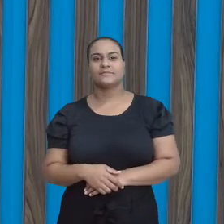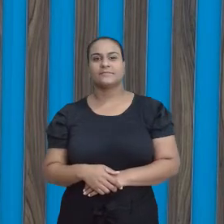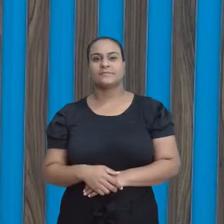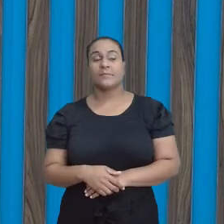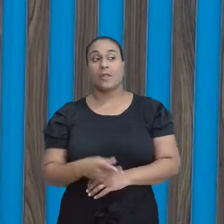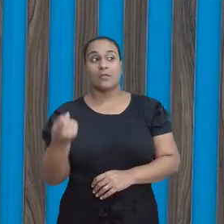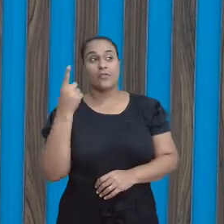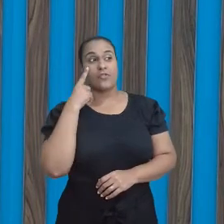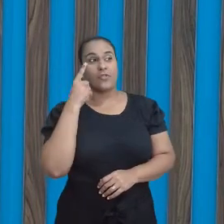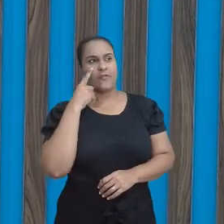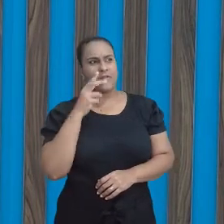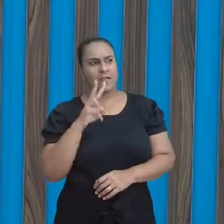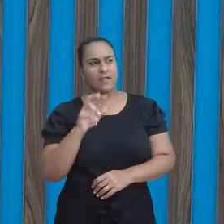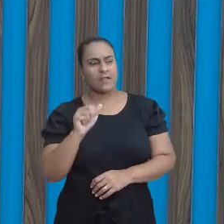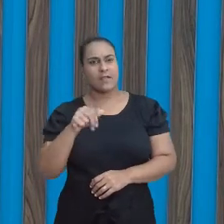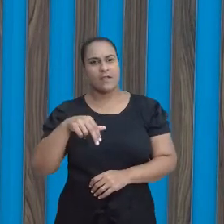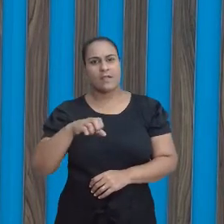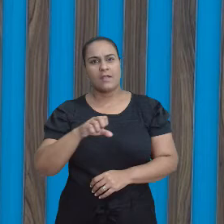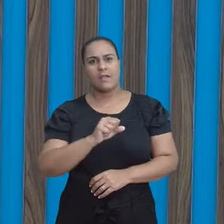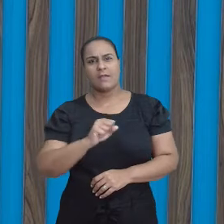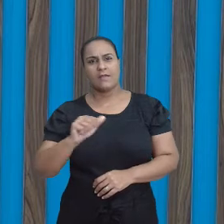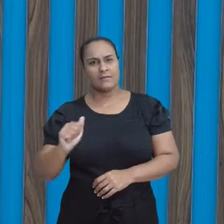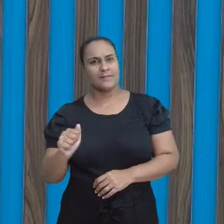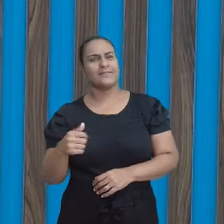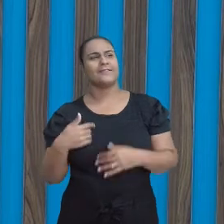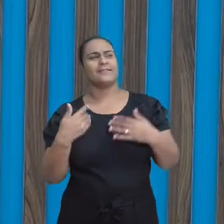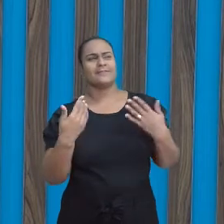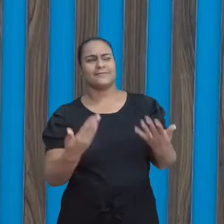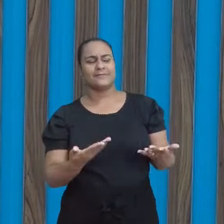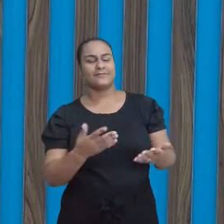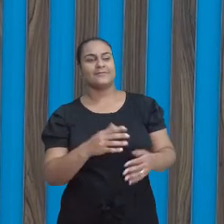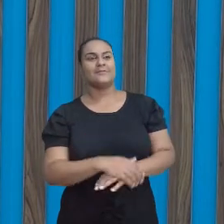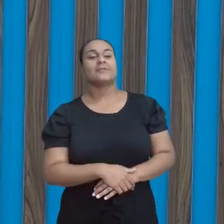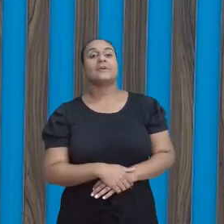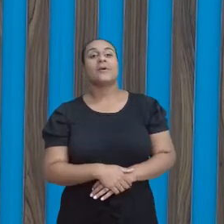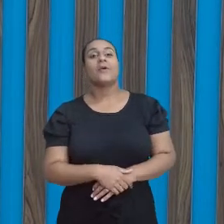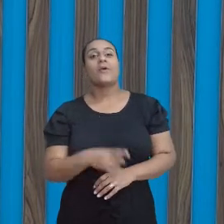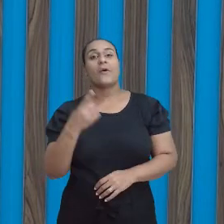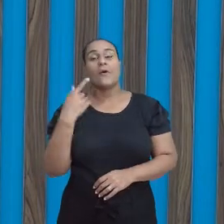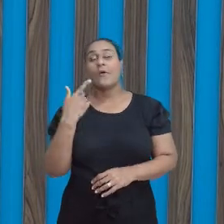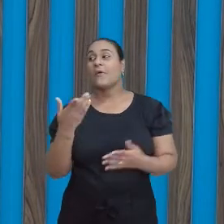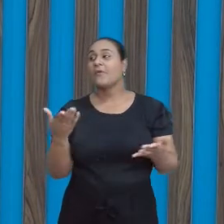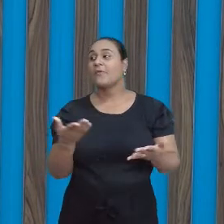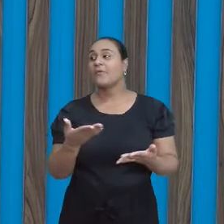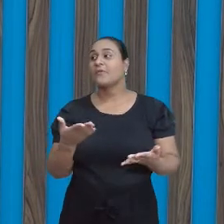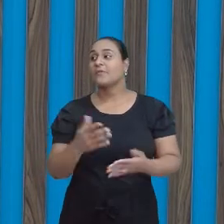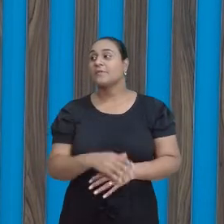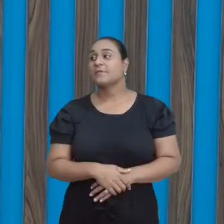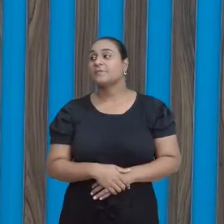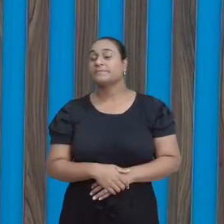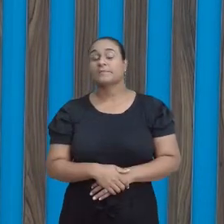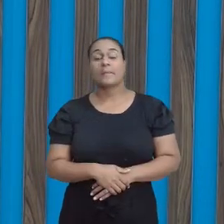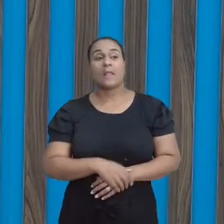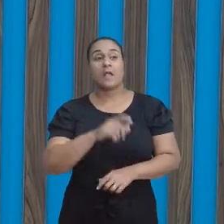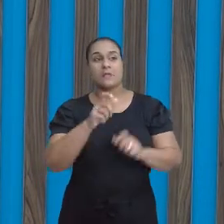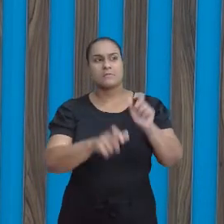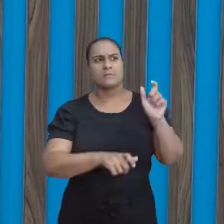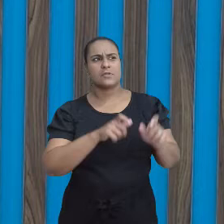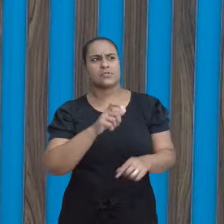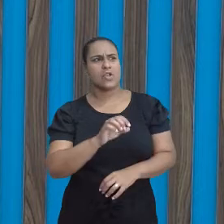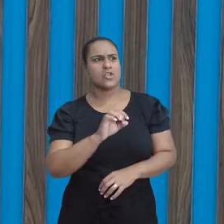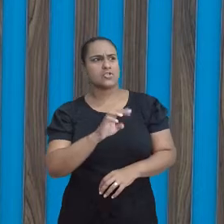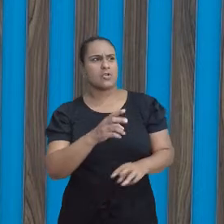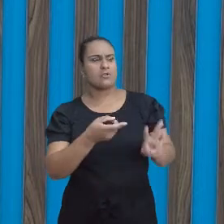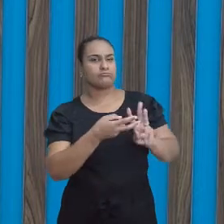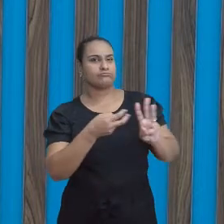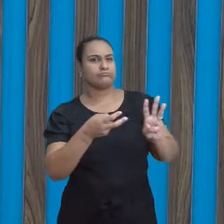estão vendo que Vanessa toda vez faz isso comigo, não é? Vanessa, deixa aqui, ó. O que acontece é que o pessoal quer conhecer os índios somente por arco